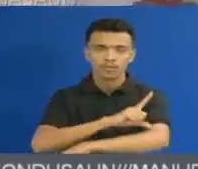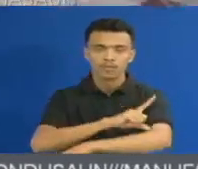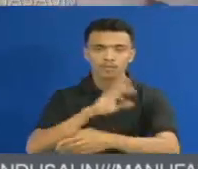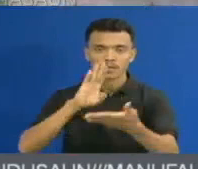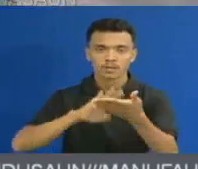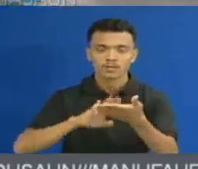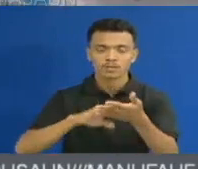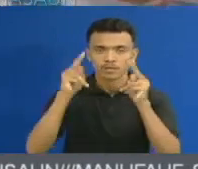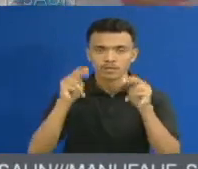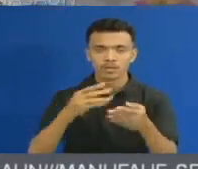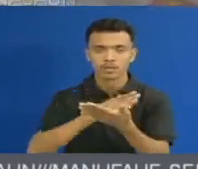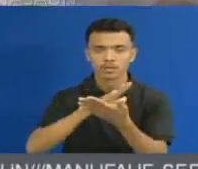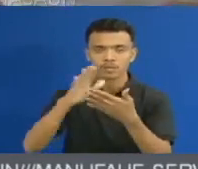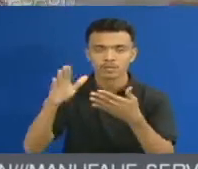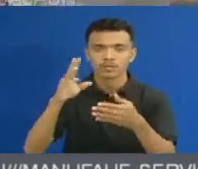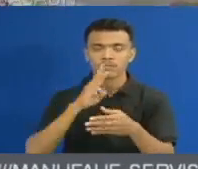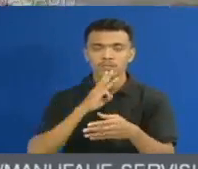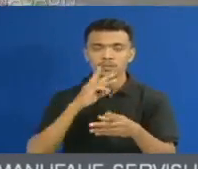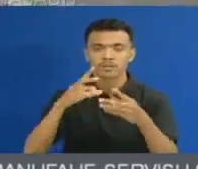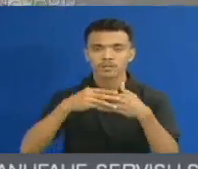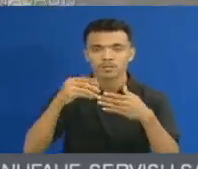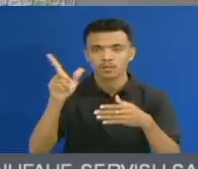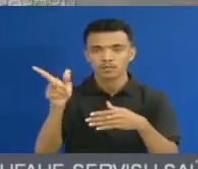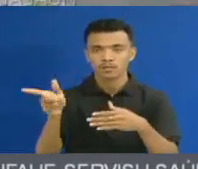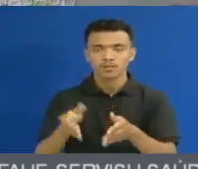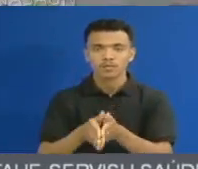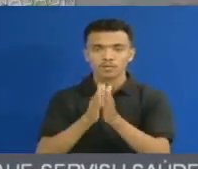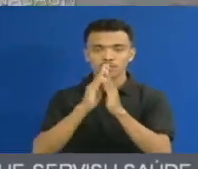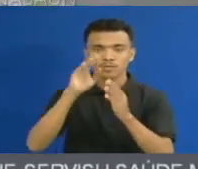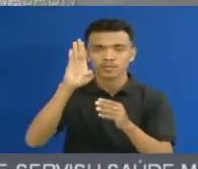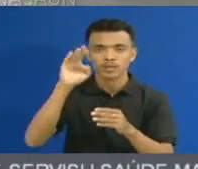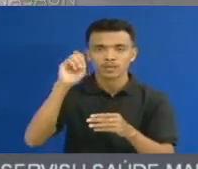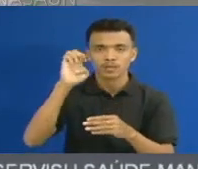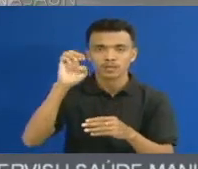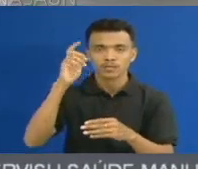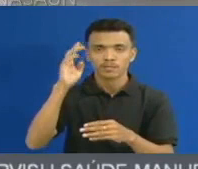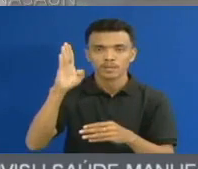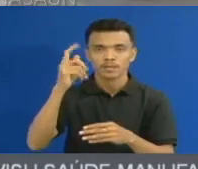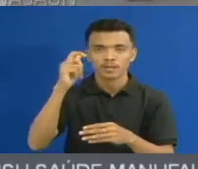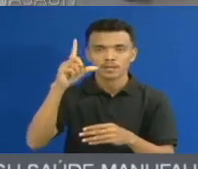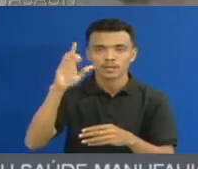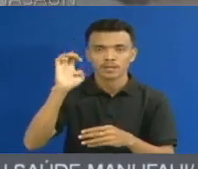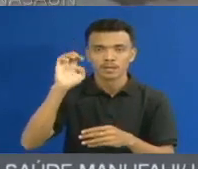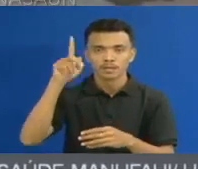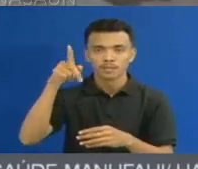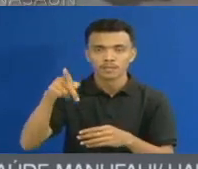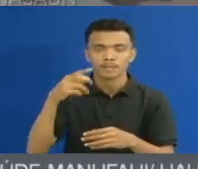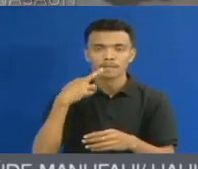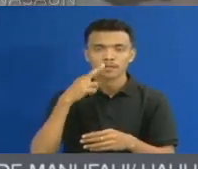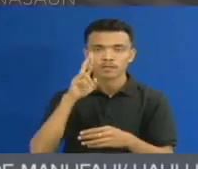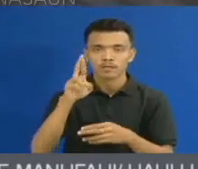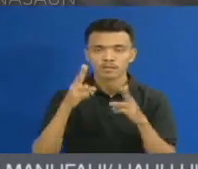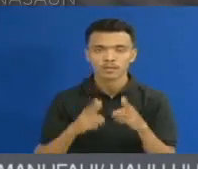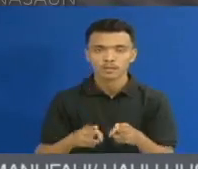que só saber dólar ruanulu. Tambane husu babe Timor Leste empresa pública BTLP atu resolve